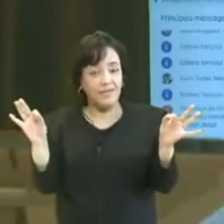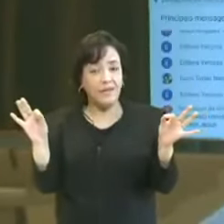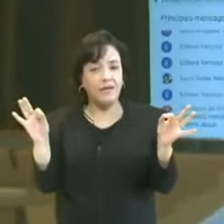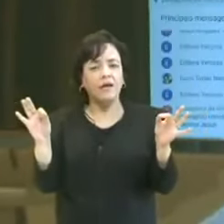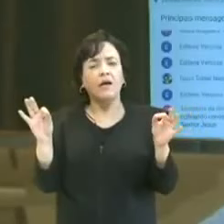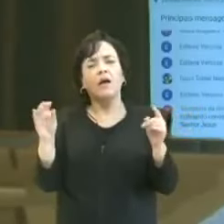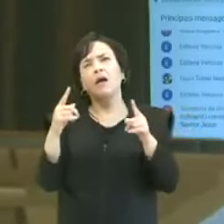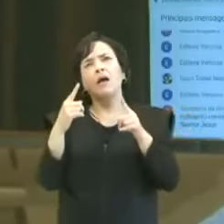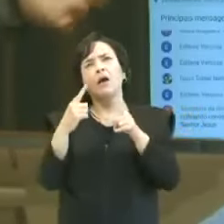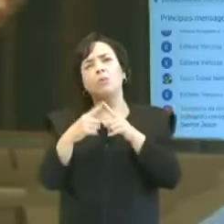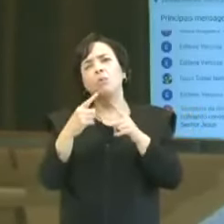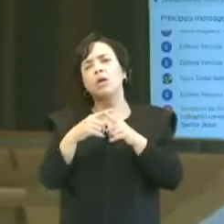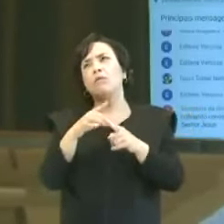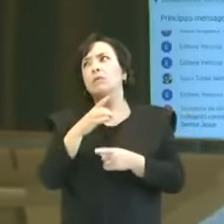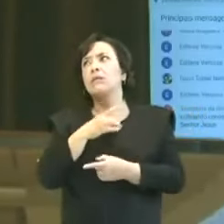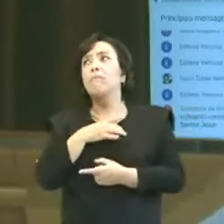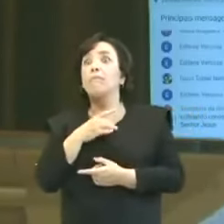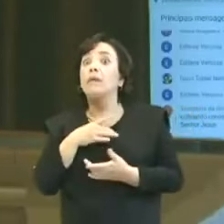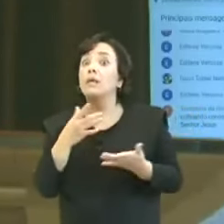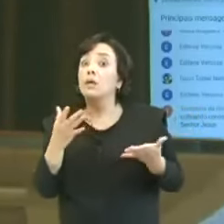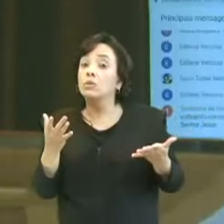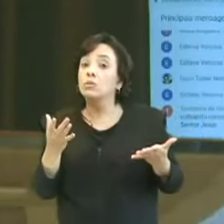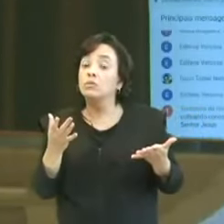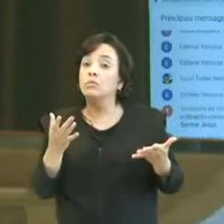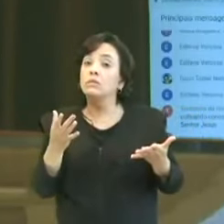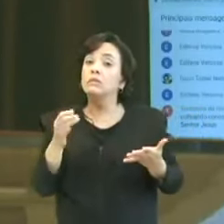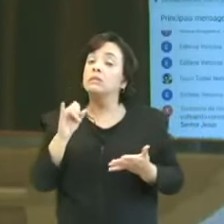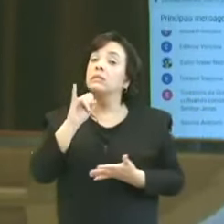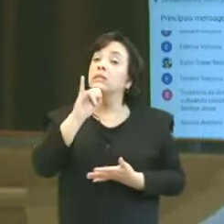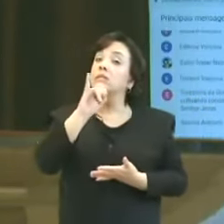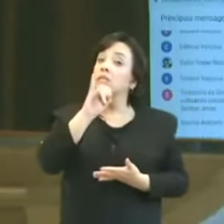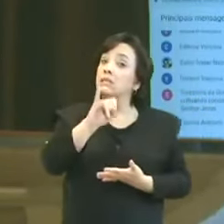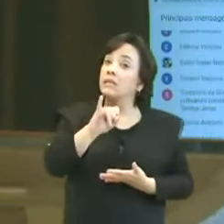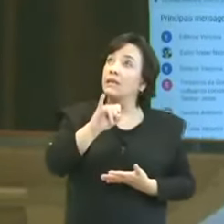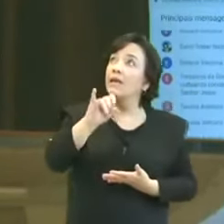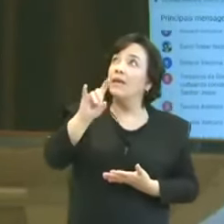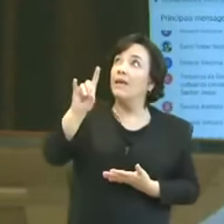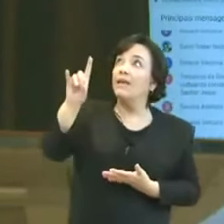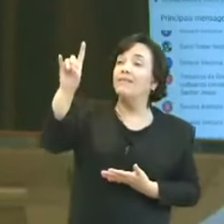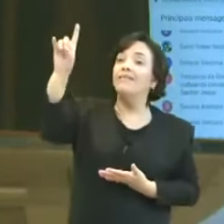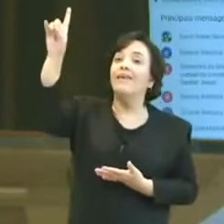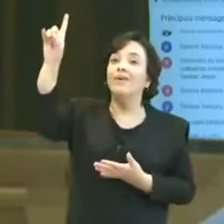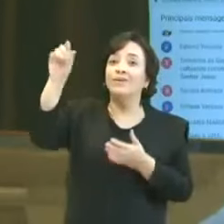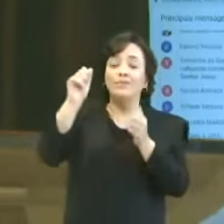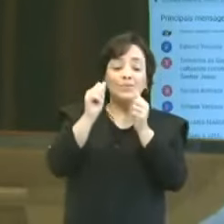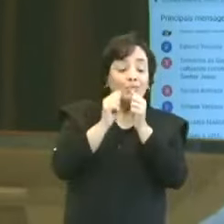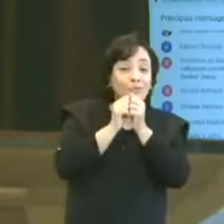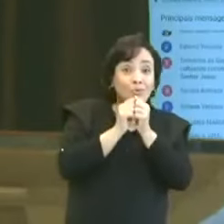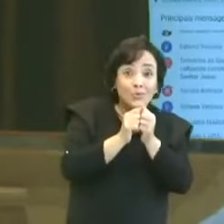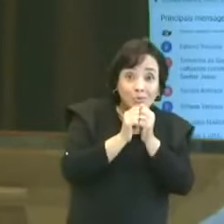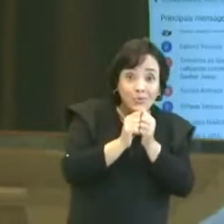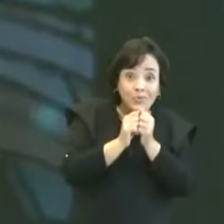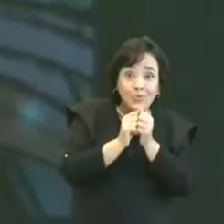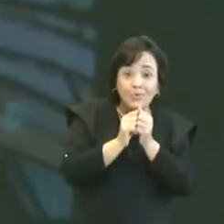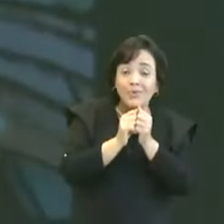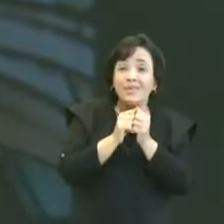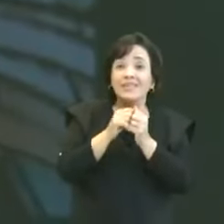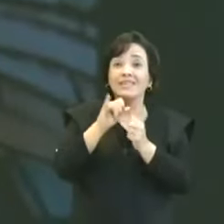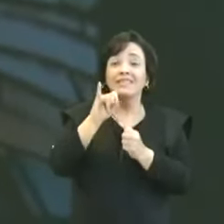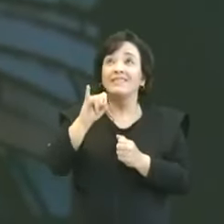por que eu vou temer os meus inimigos se o Senhor está comigo? Se eu estou na